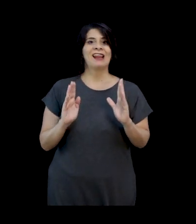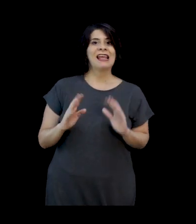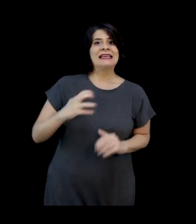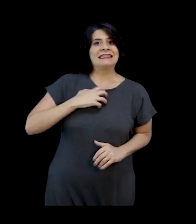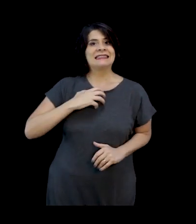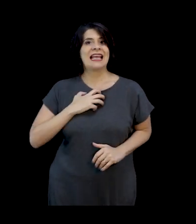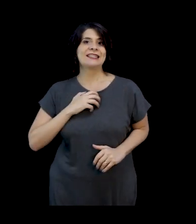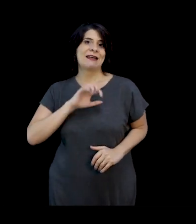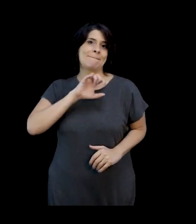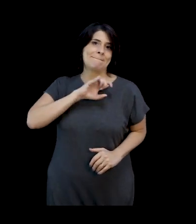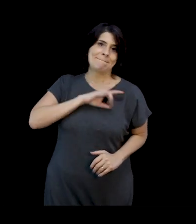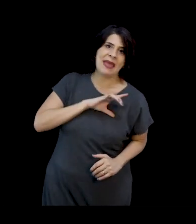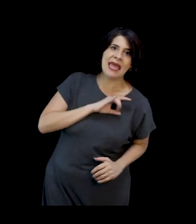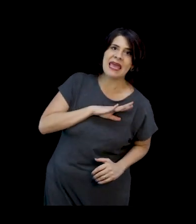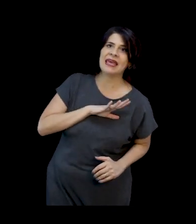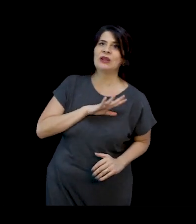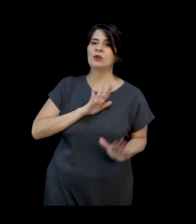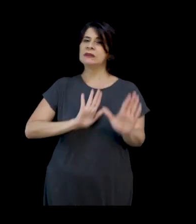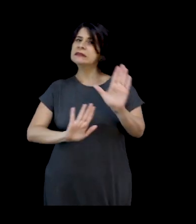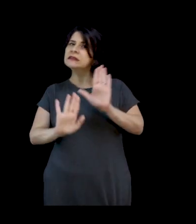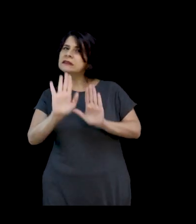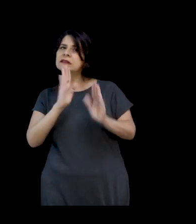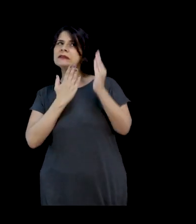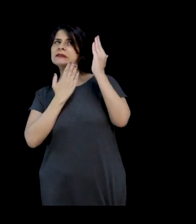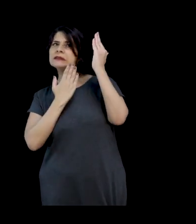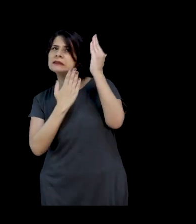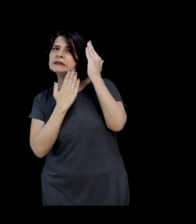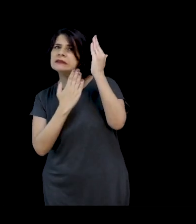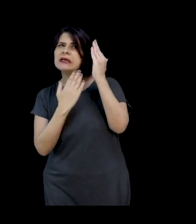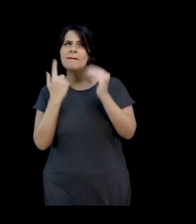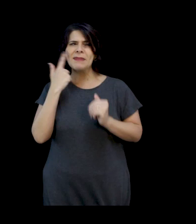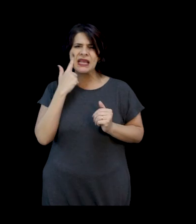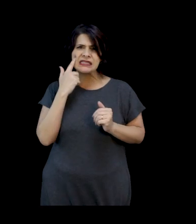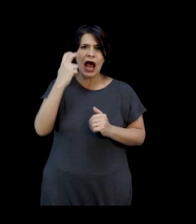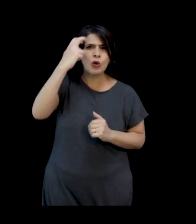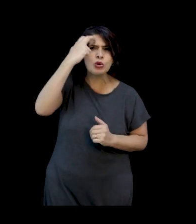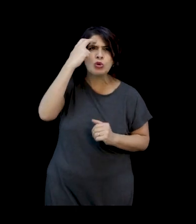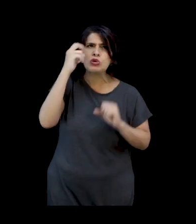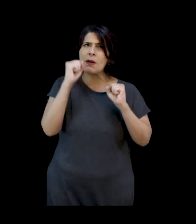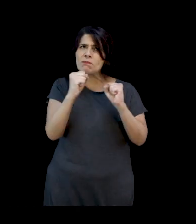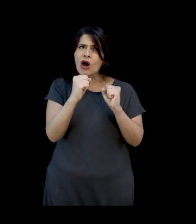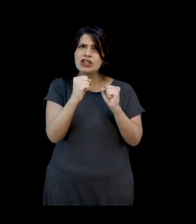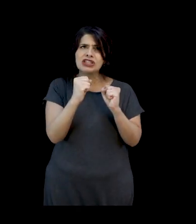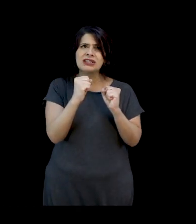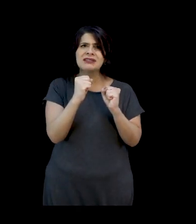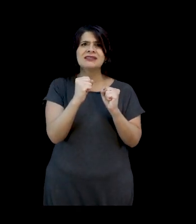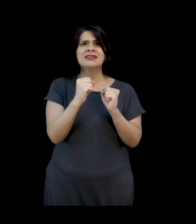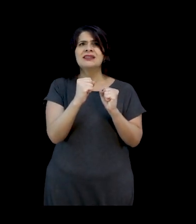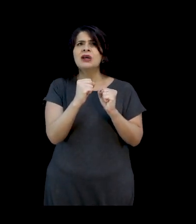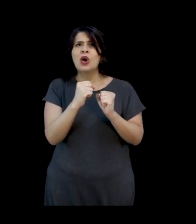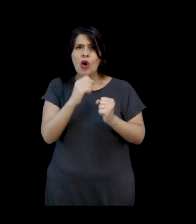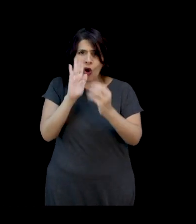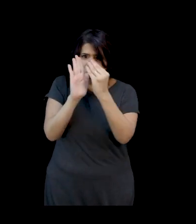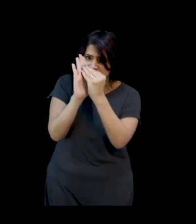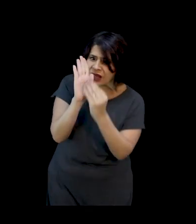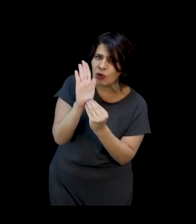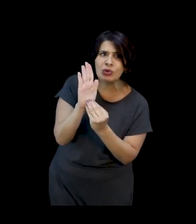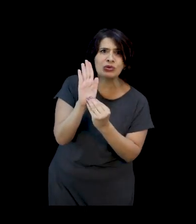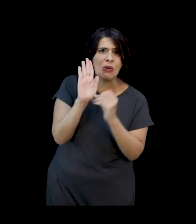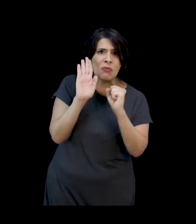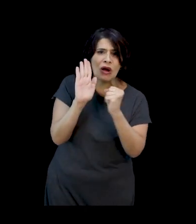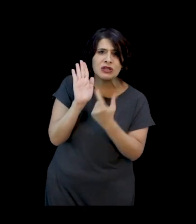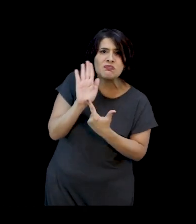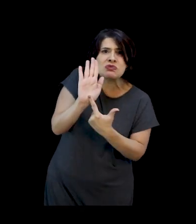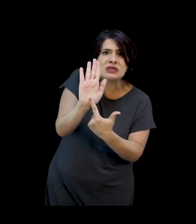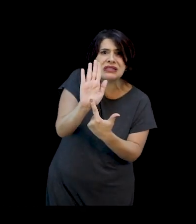o medo, o receio de que a cultura possa ter um conteúdo destrutivo, moralmente perverso, faz